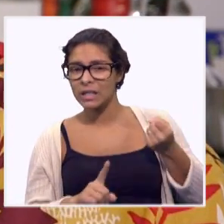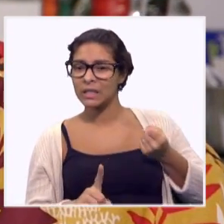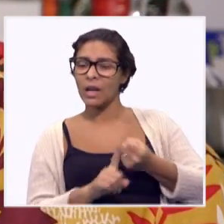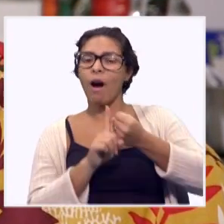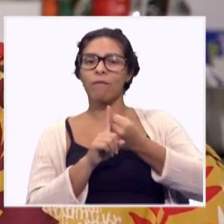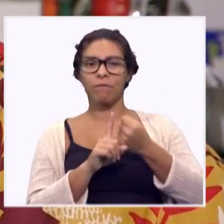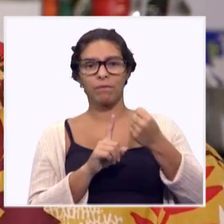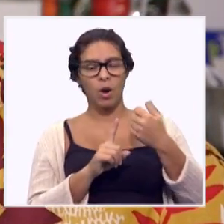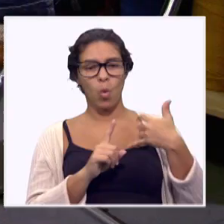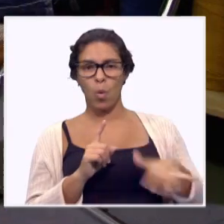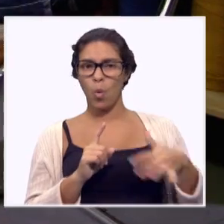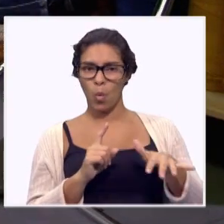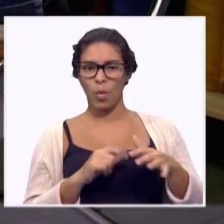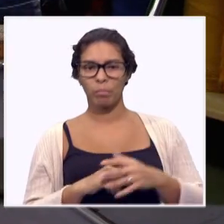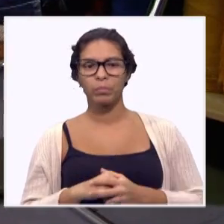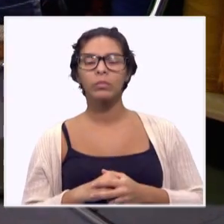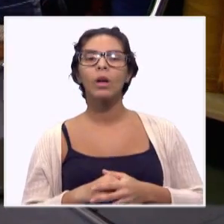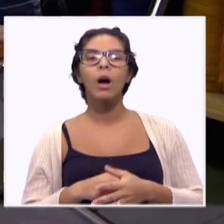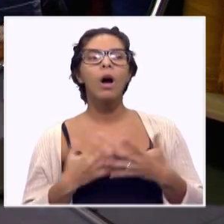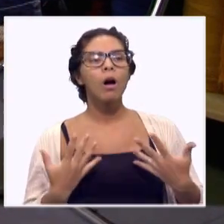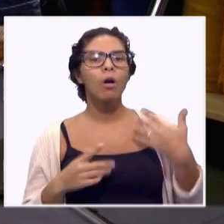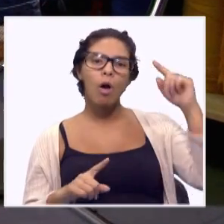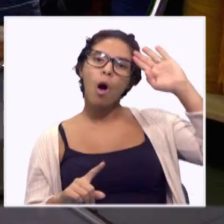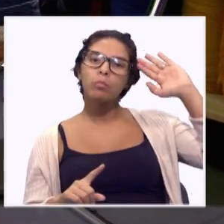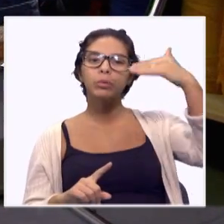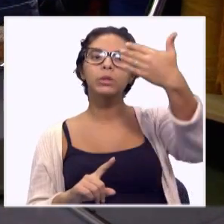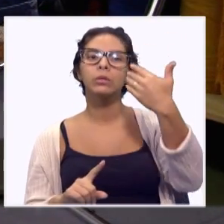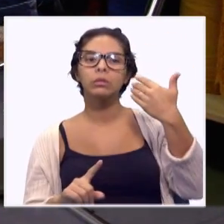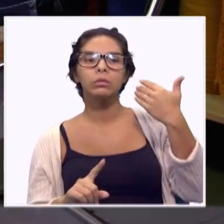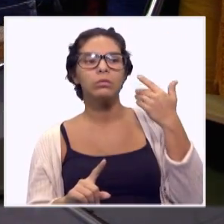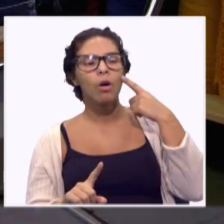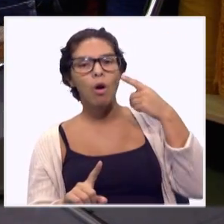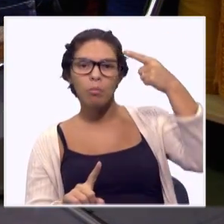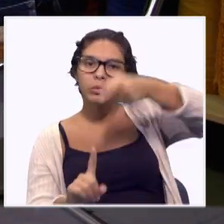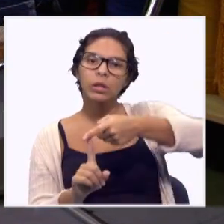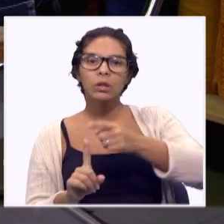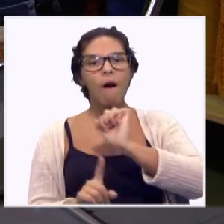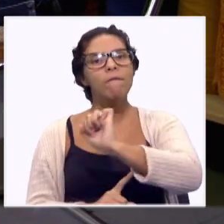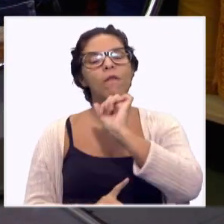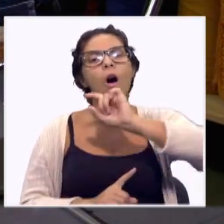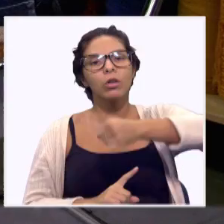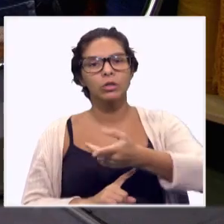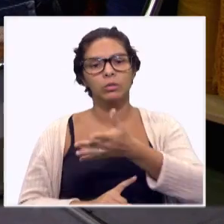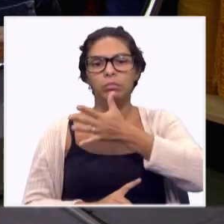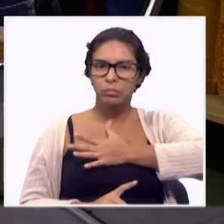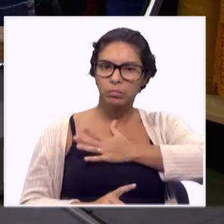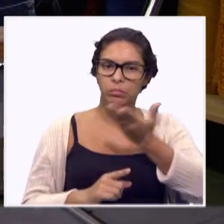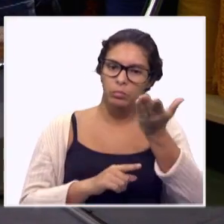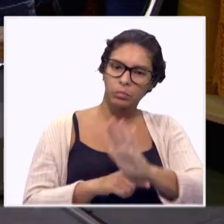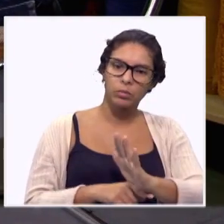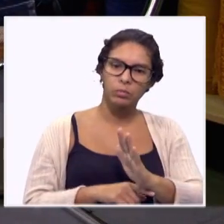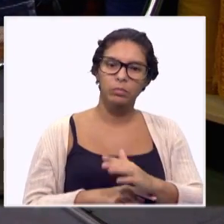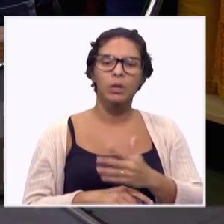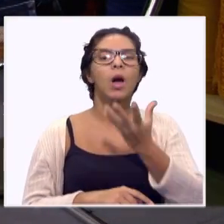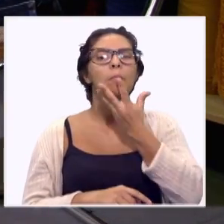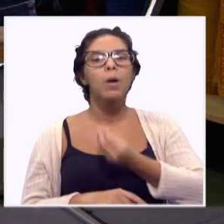o maior desafio. E quais é que são agora então os objetivos para o futuro? O que é que o Barbudo Aborrecido nos pode